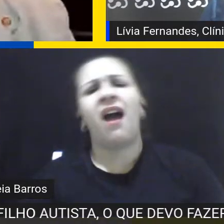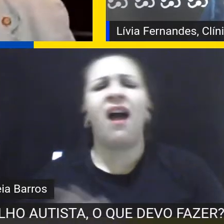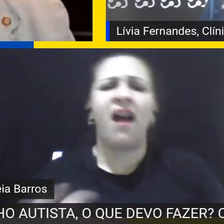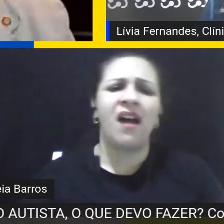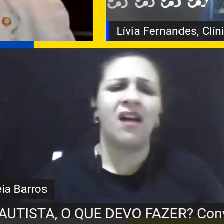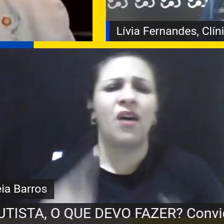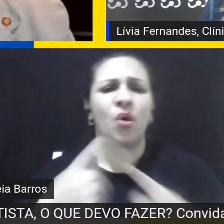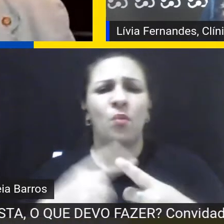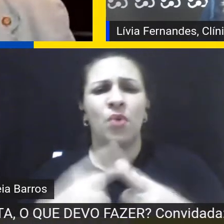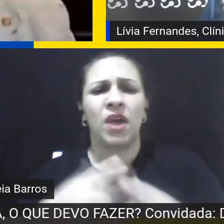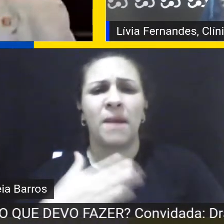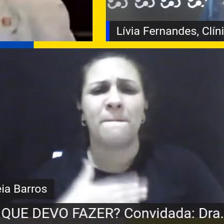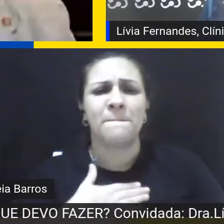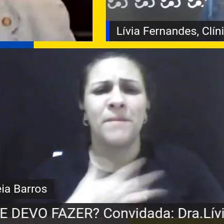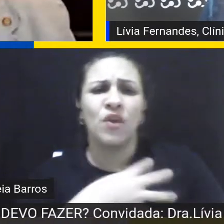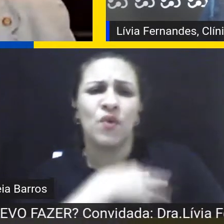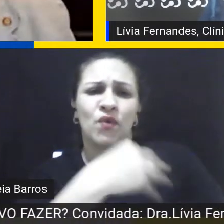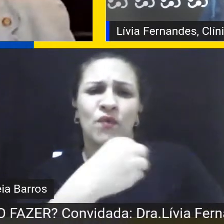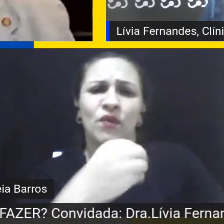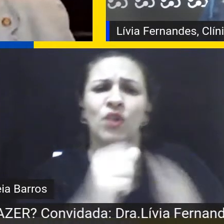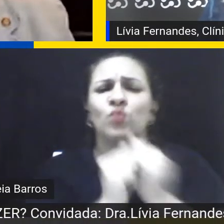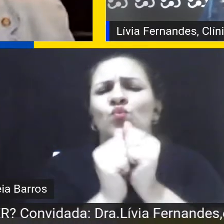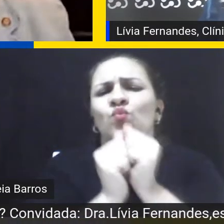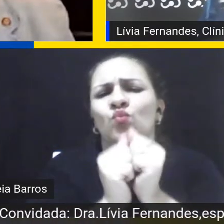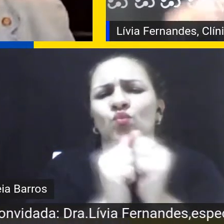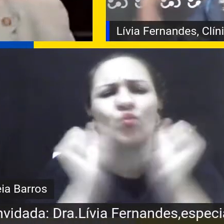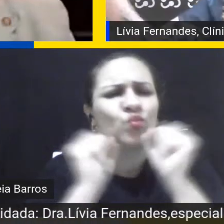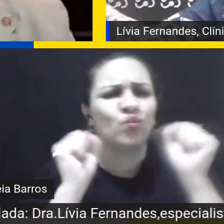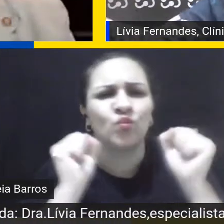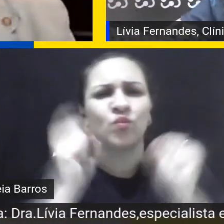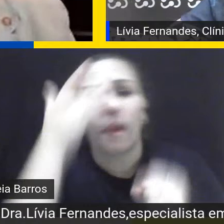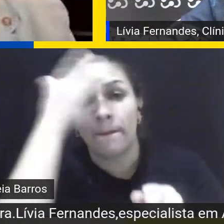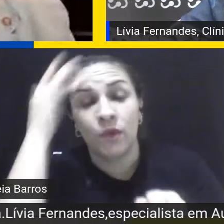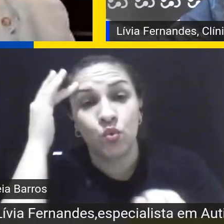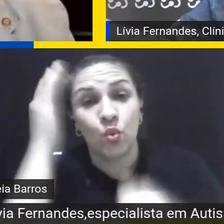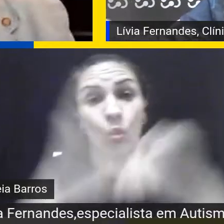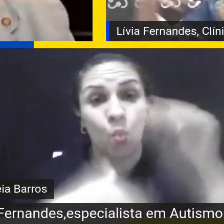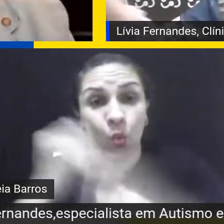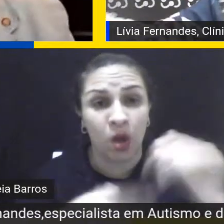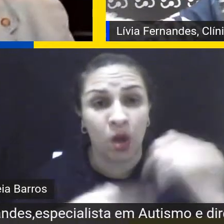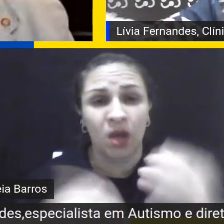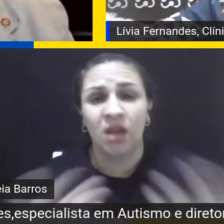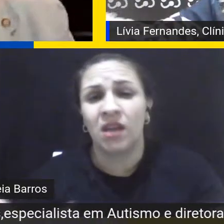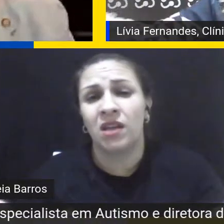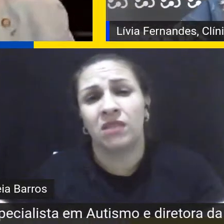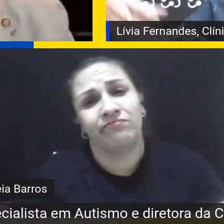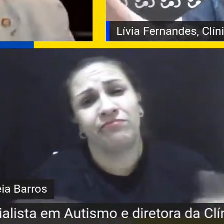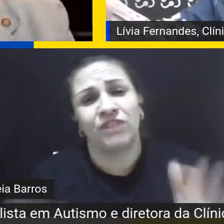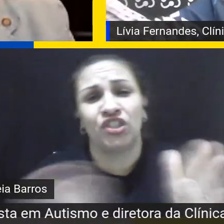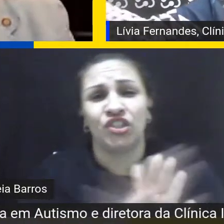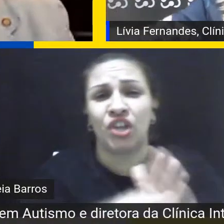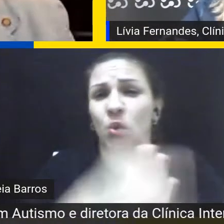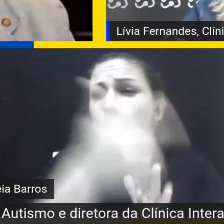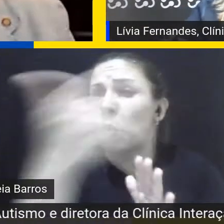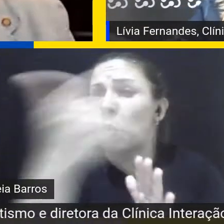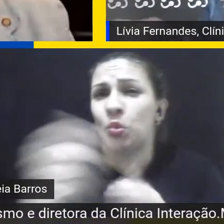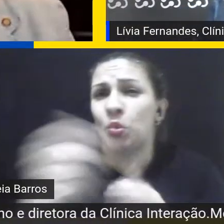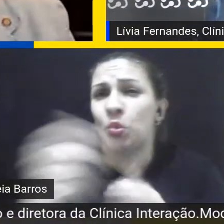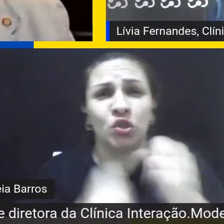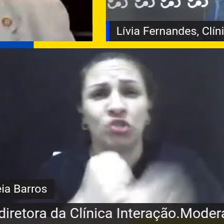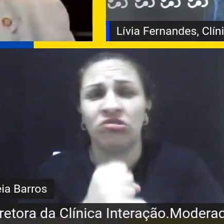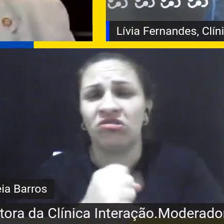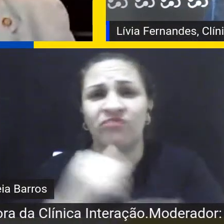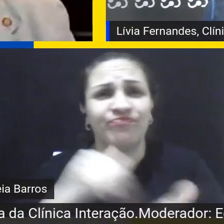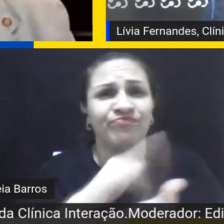filho vinculou com um terapeuta, e eu cheguei no outro dia e ele não estava mais